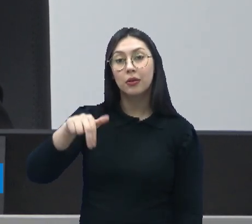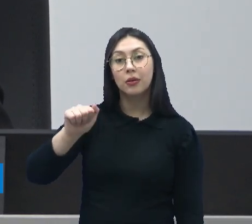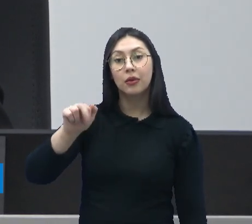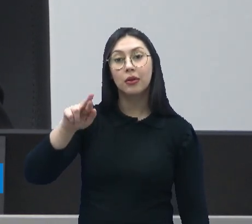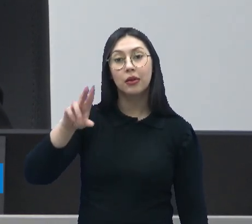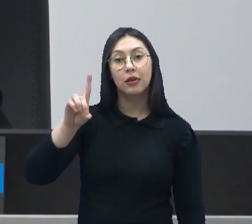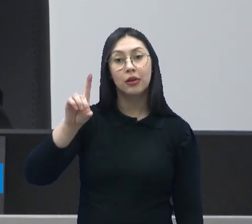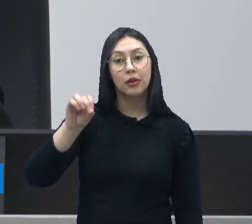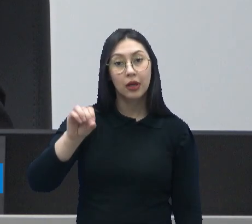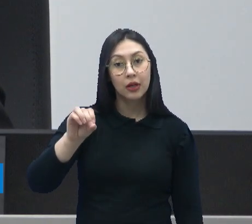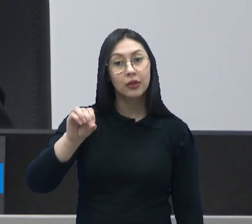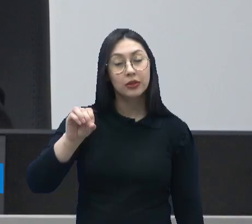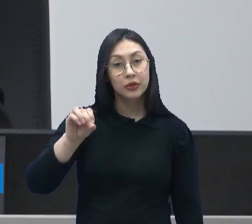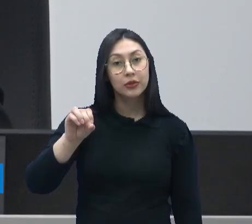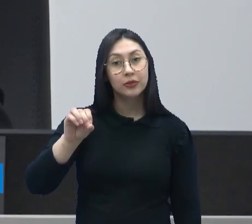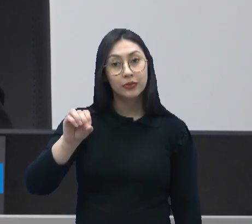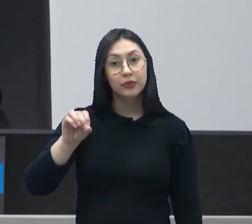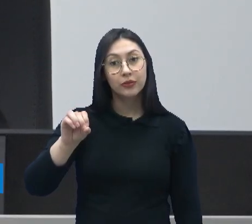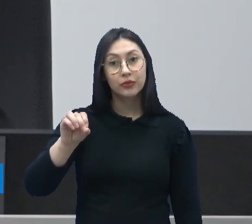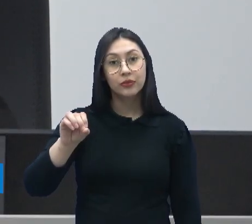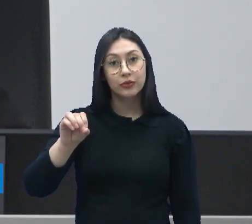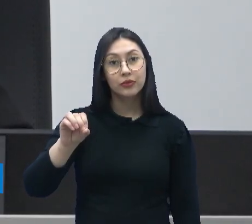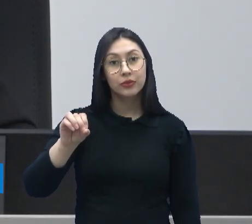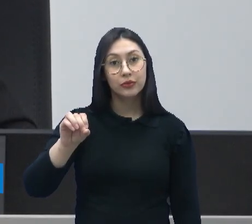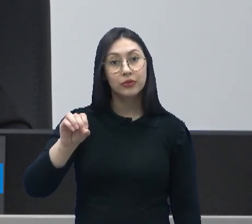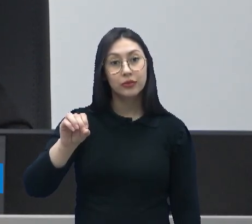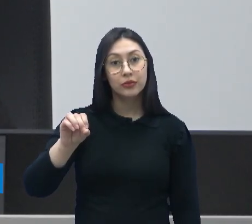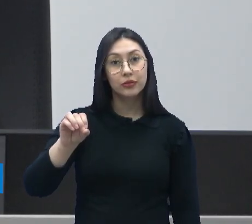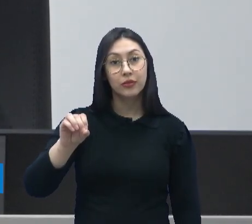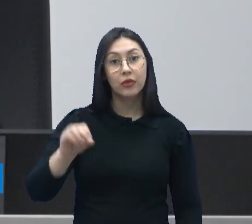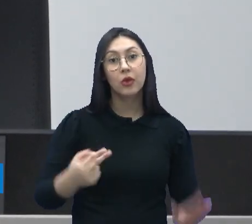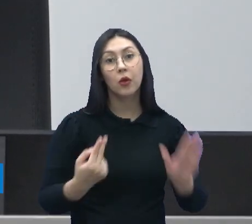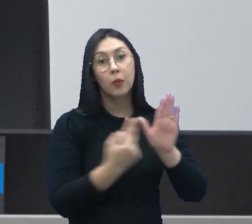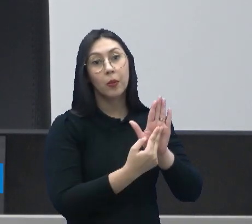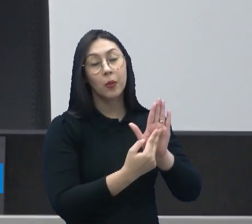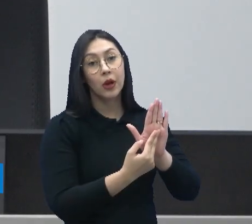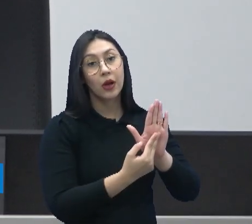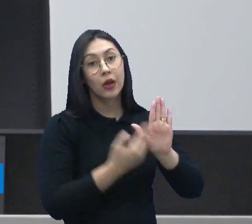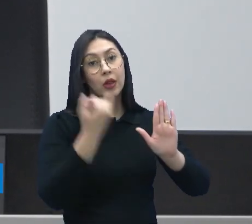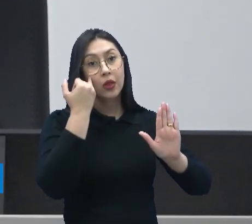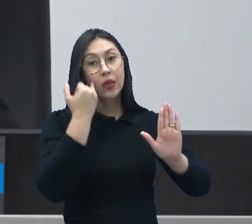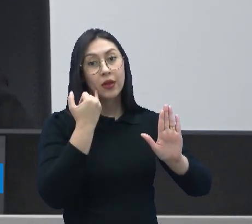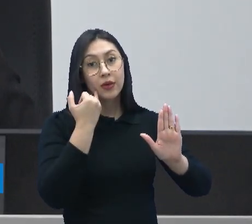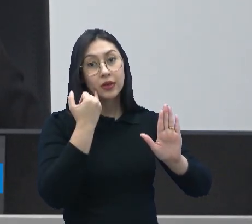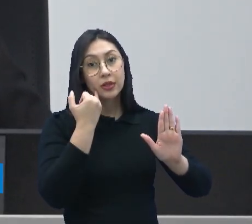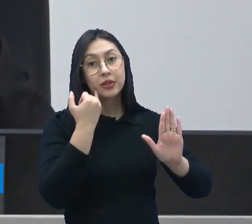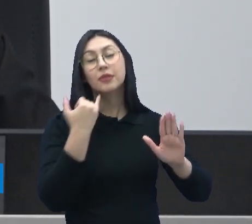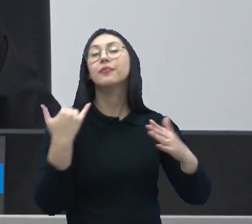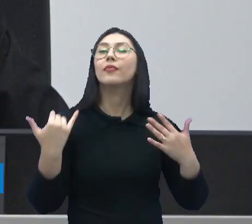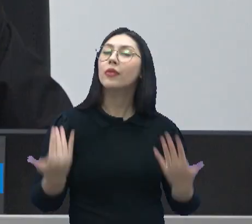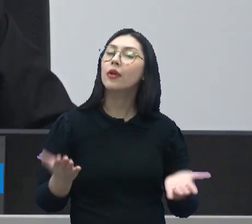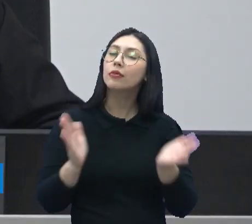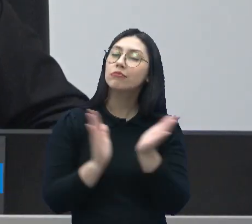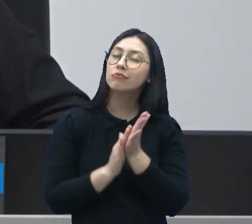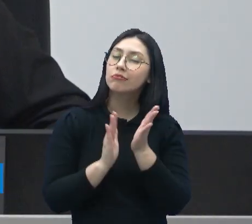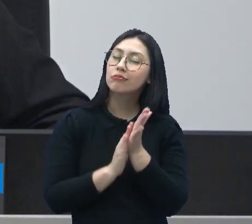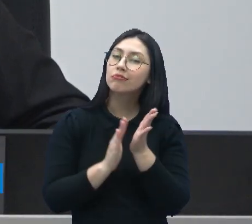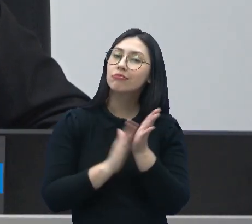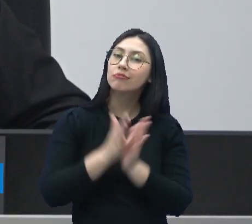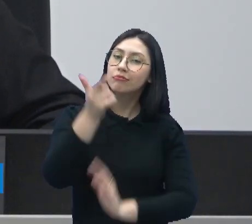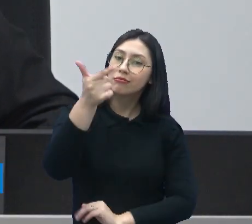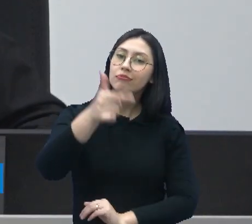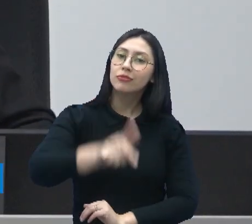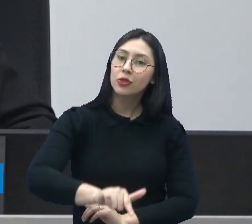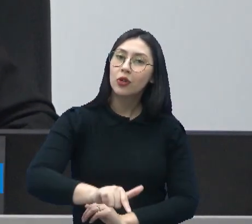que foi dado pelo Zé Luiz, vai ser votado por essa Câmara. Então, parabenizo mais uma vez